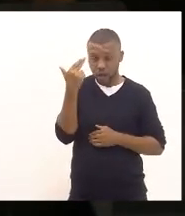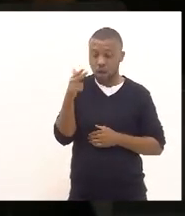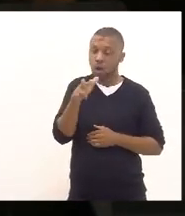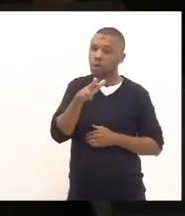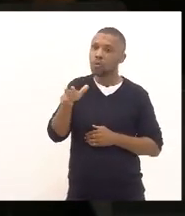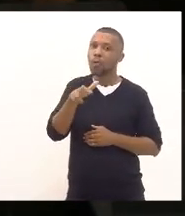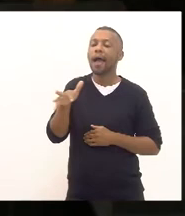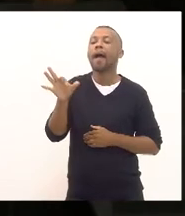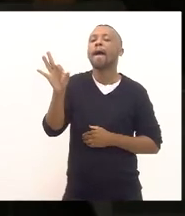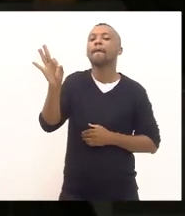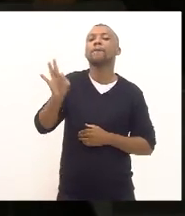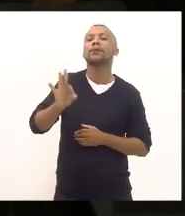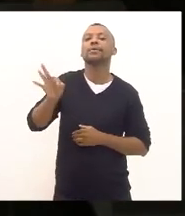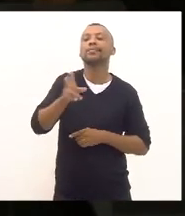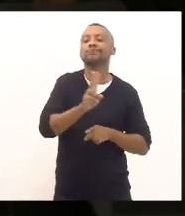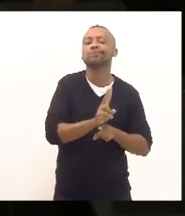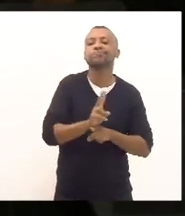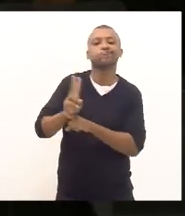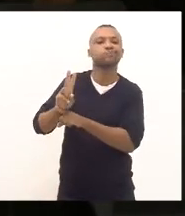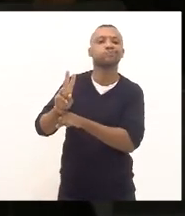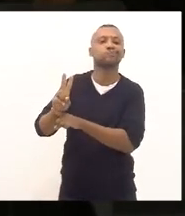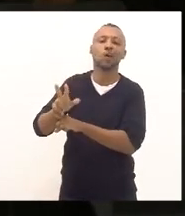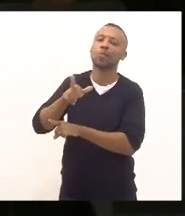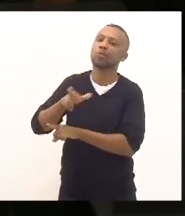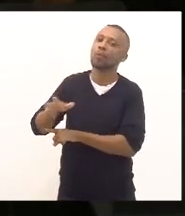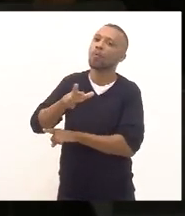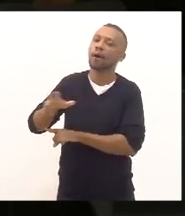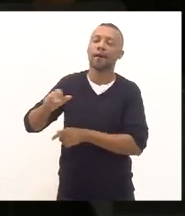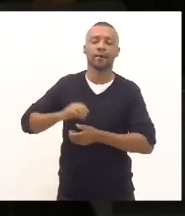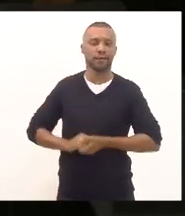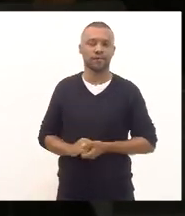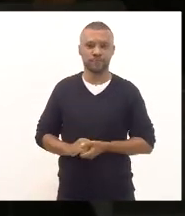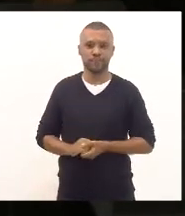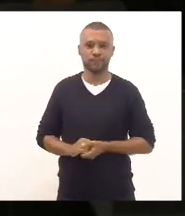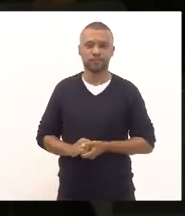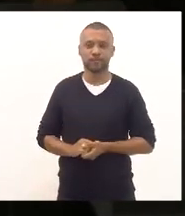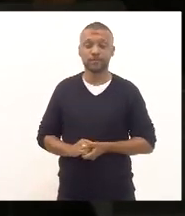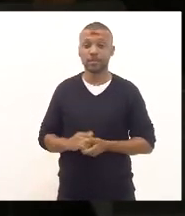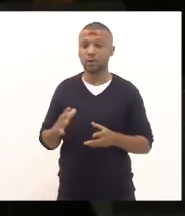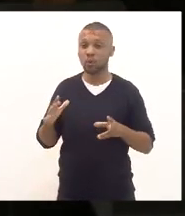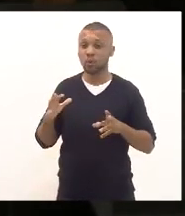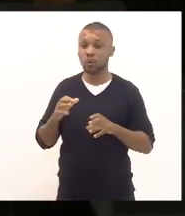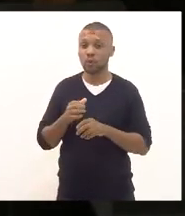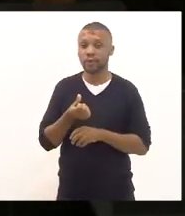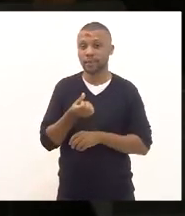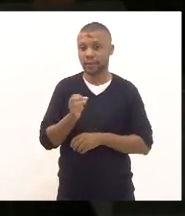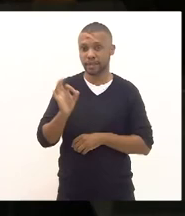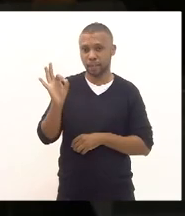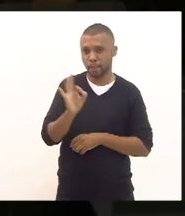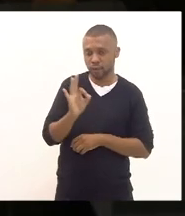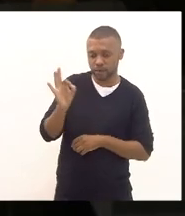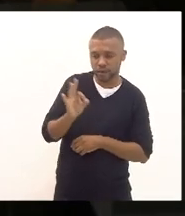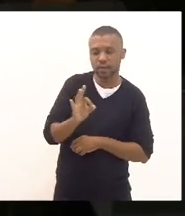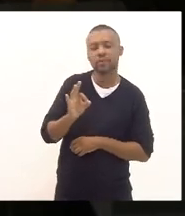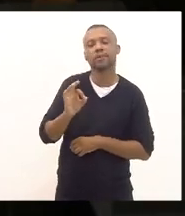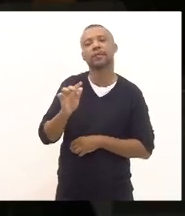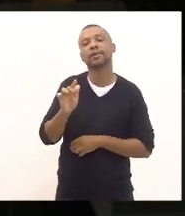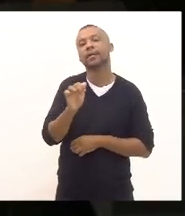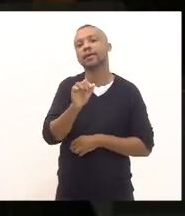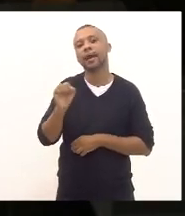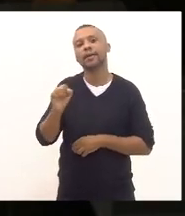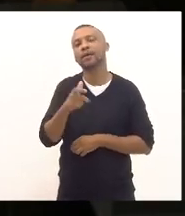é commodity tanto não é commodity que sessenta por cento desse gás que é extraído